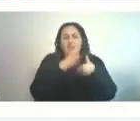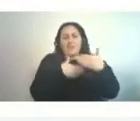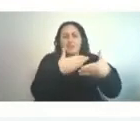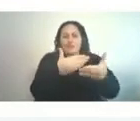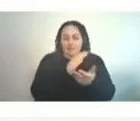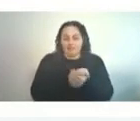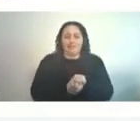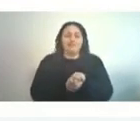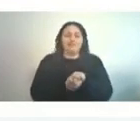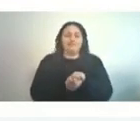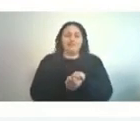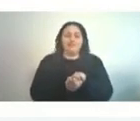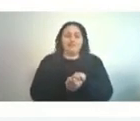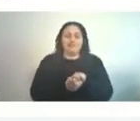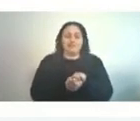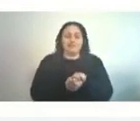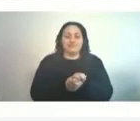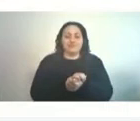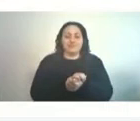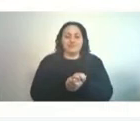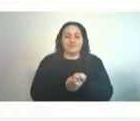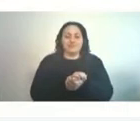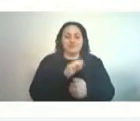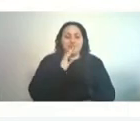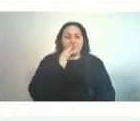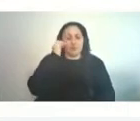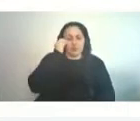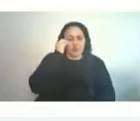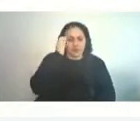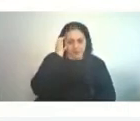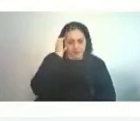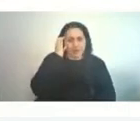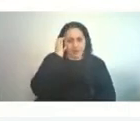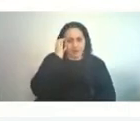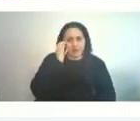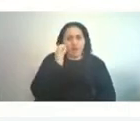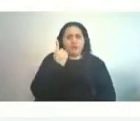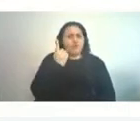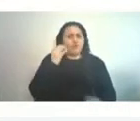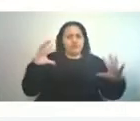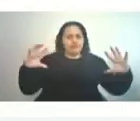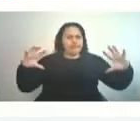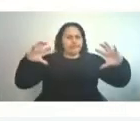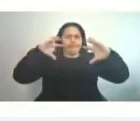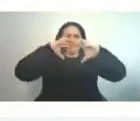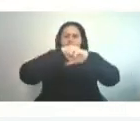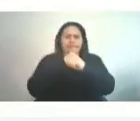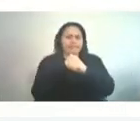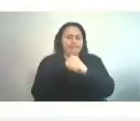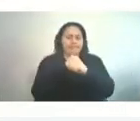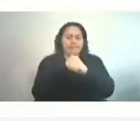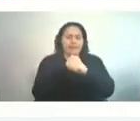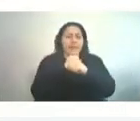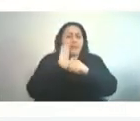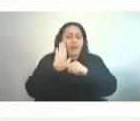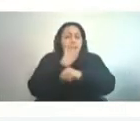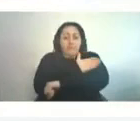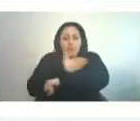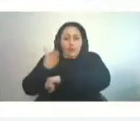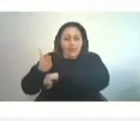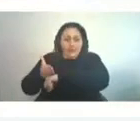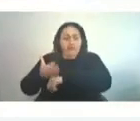o conhecimento, em princípio, ele é todo um só, né? A modernidade foi que repartiu em campos específicos